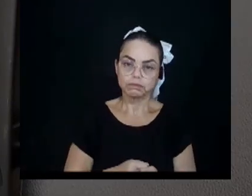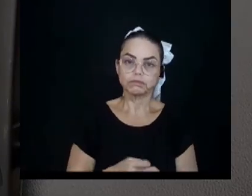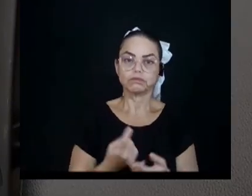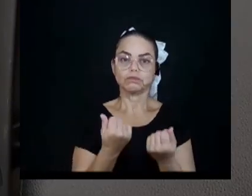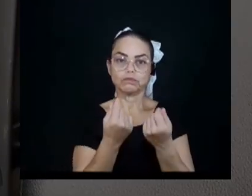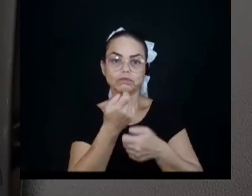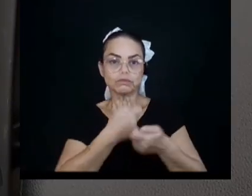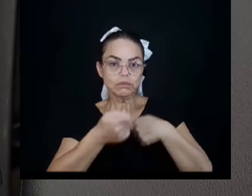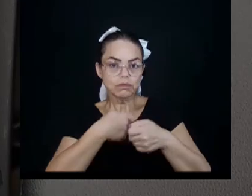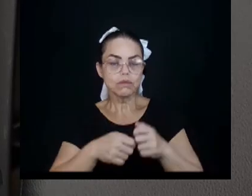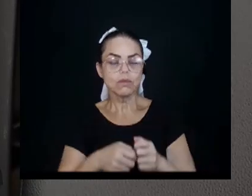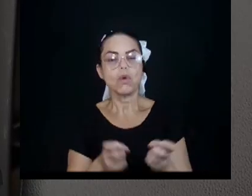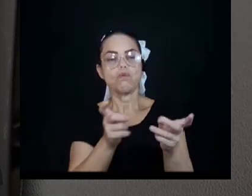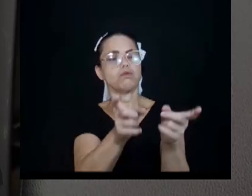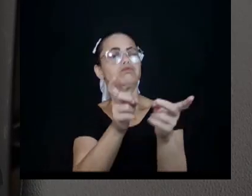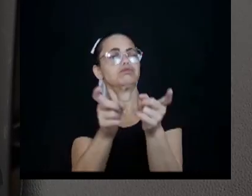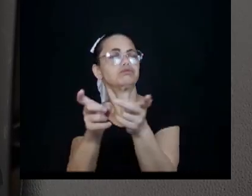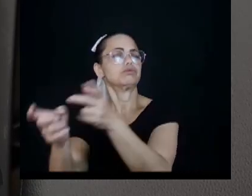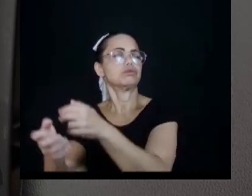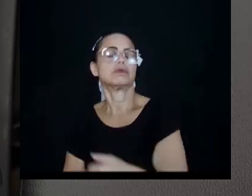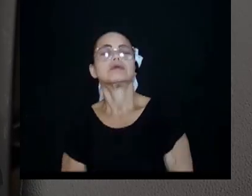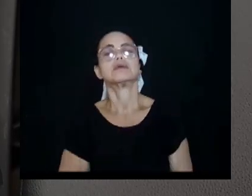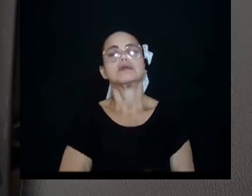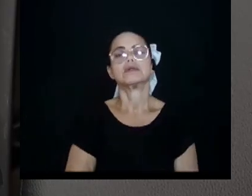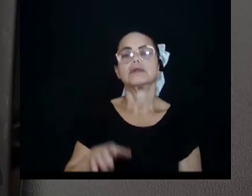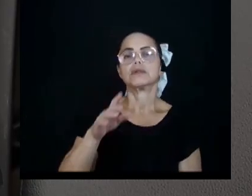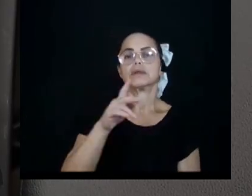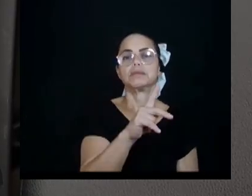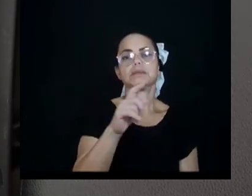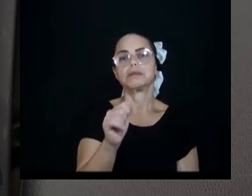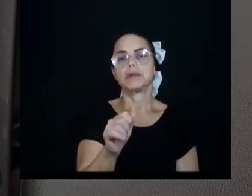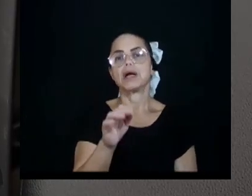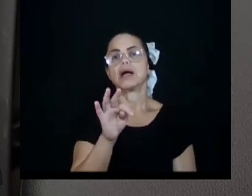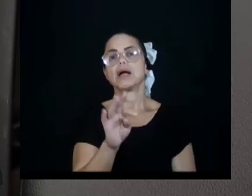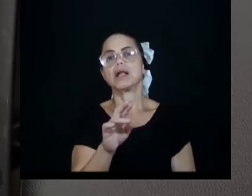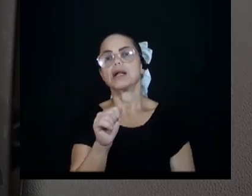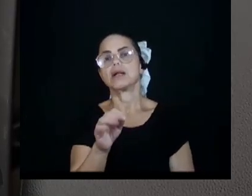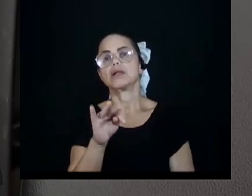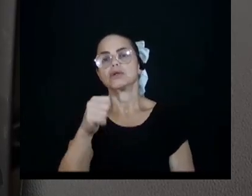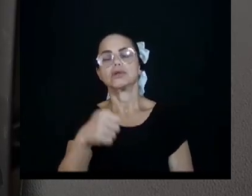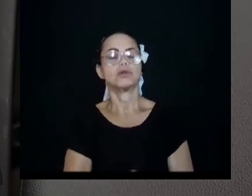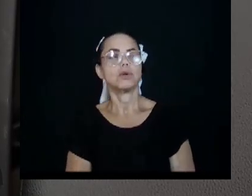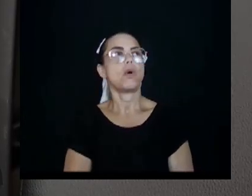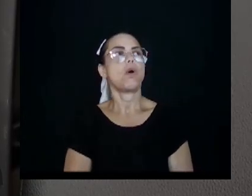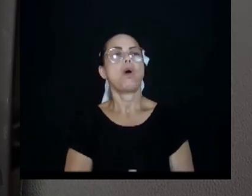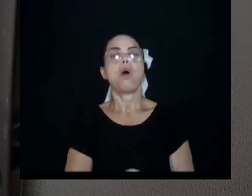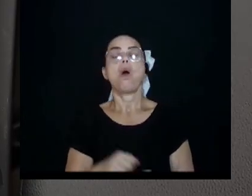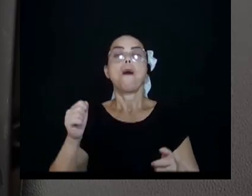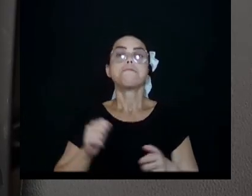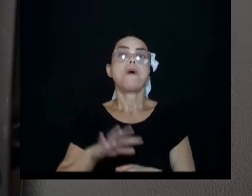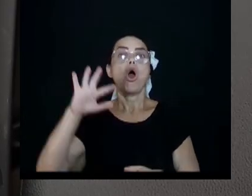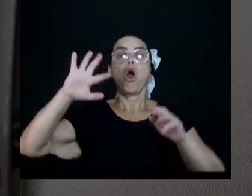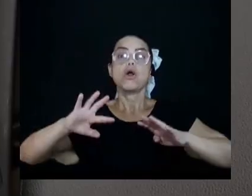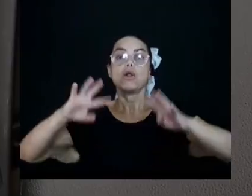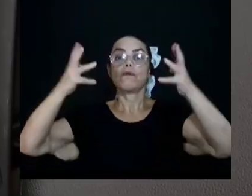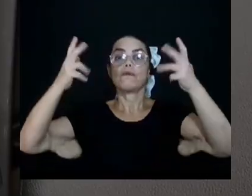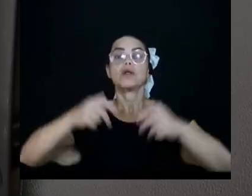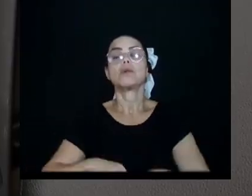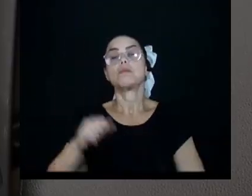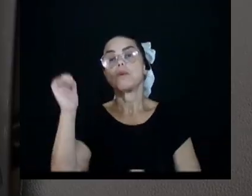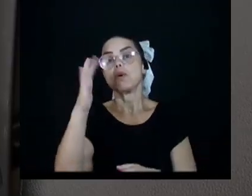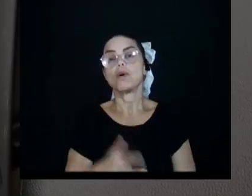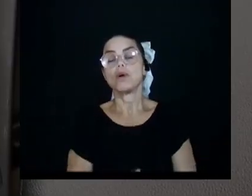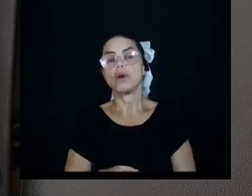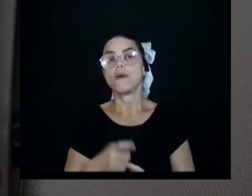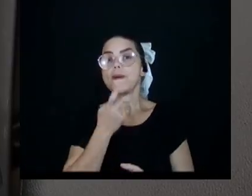a Feira Literária de Paraty. É um dos maiores eventos do Brasil, né? E Campinas tem uma tradição cultural e pode